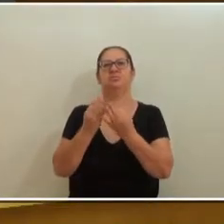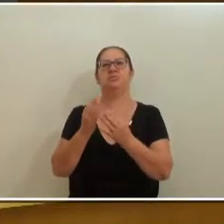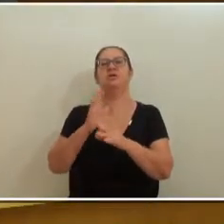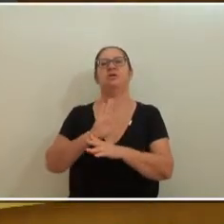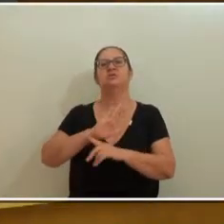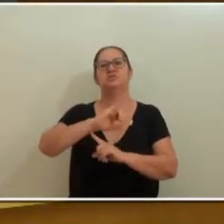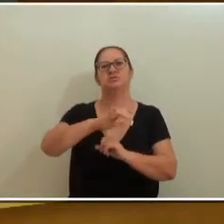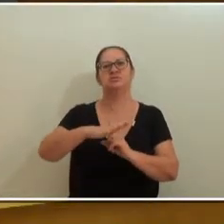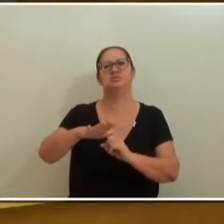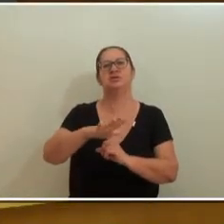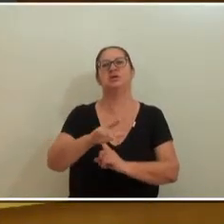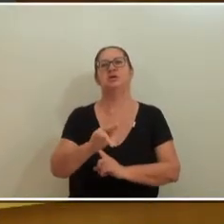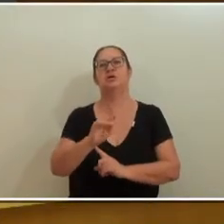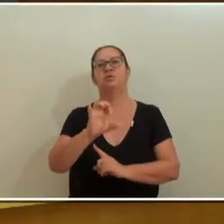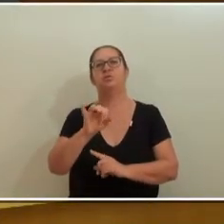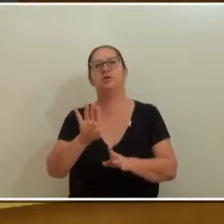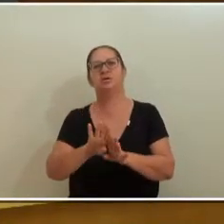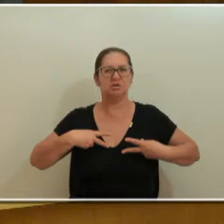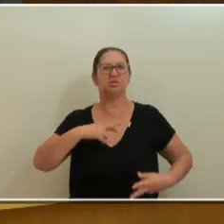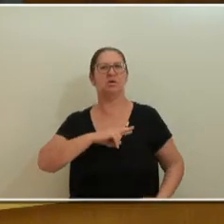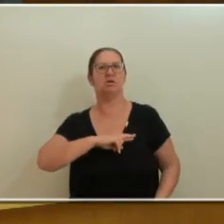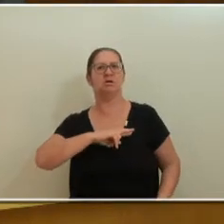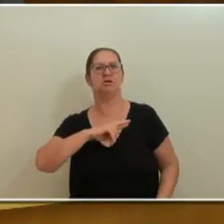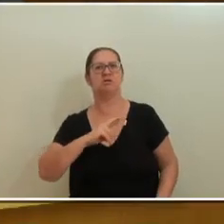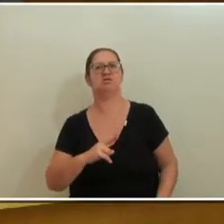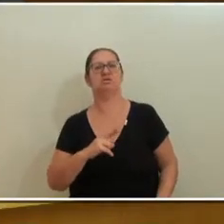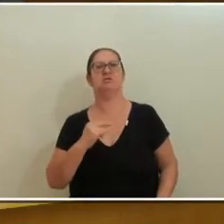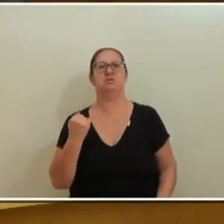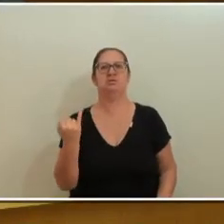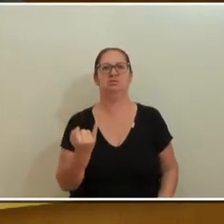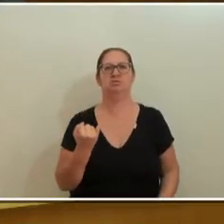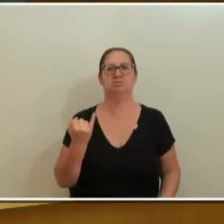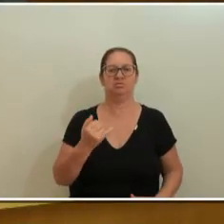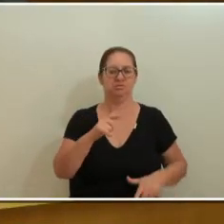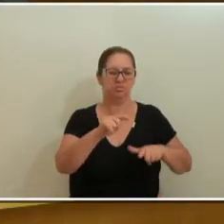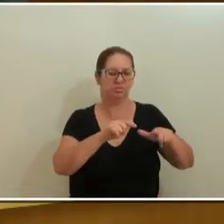inspira todos esses jovens a fazer isso, com a sua